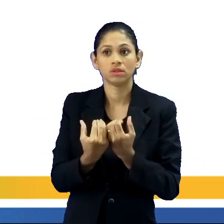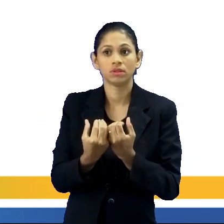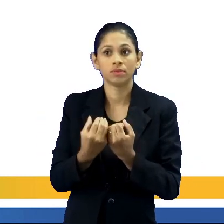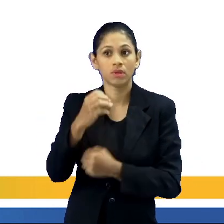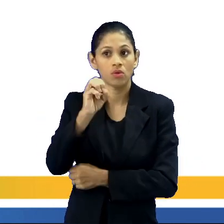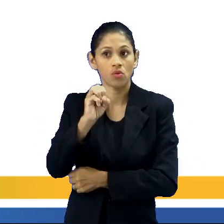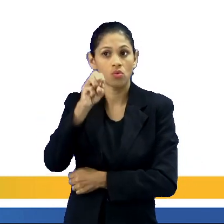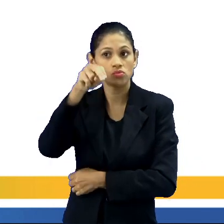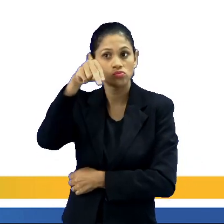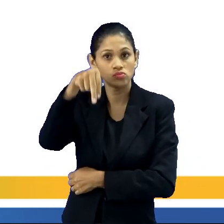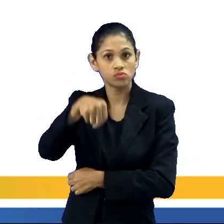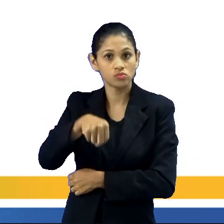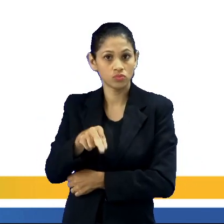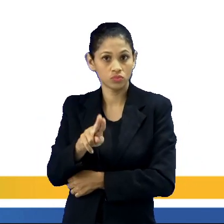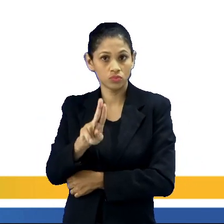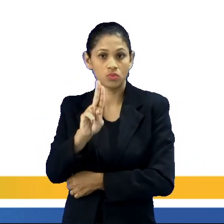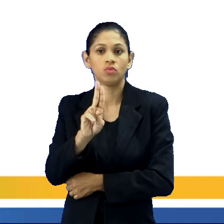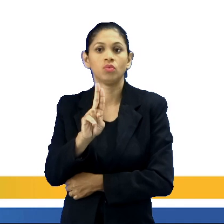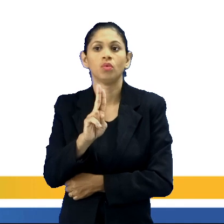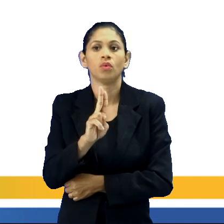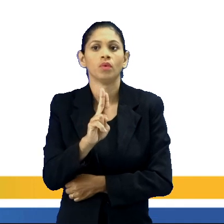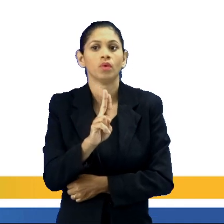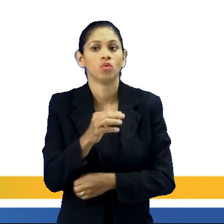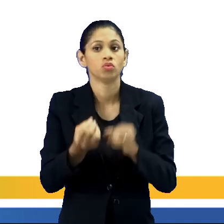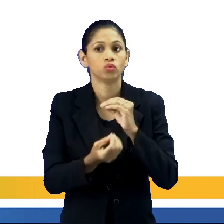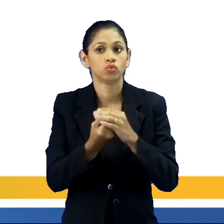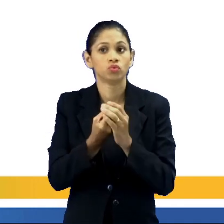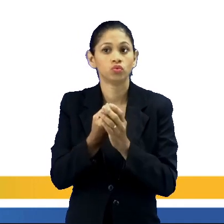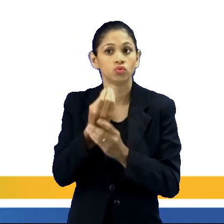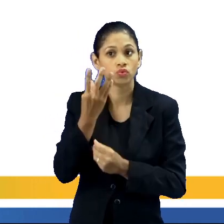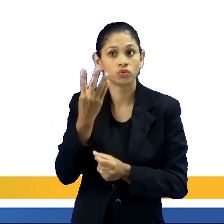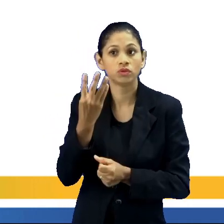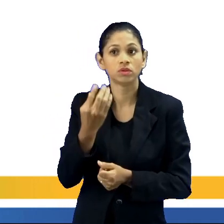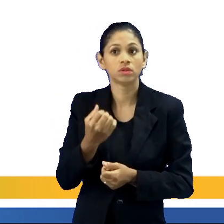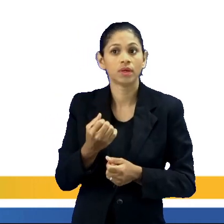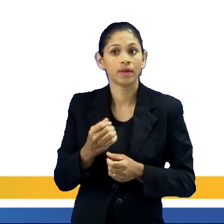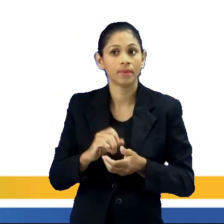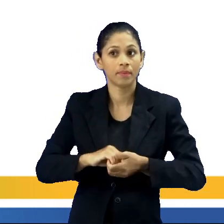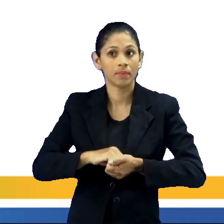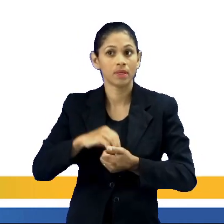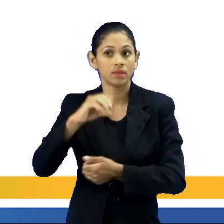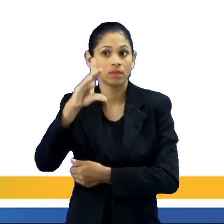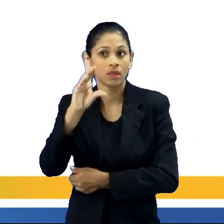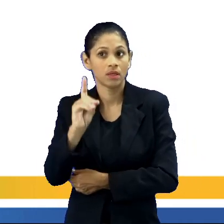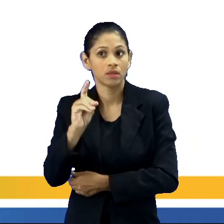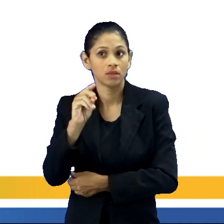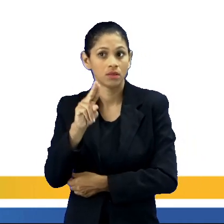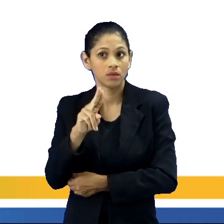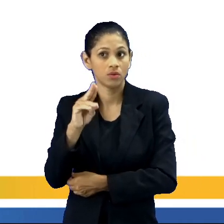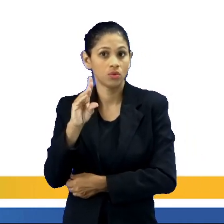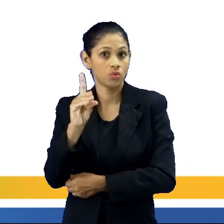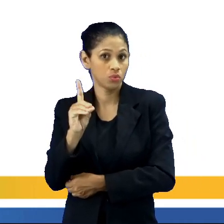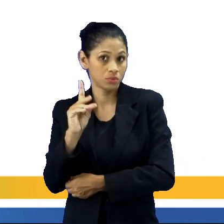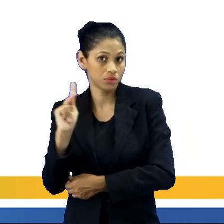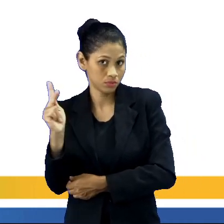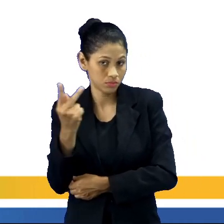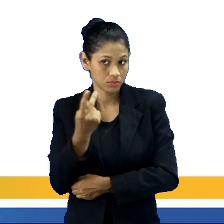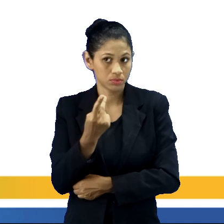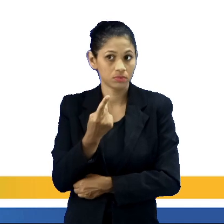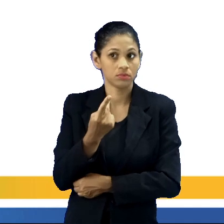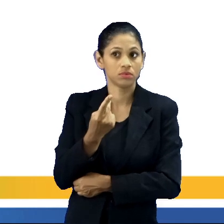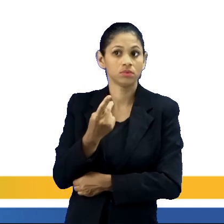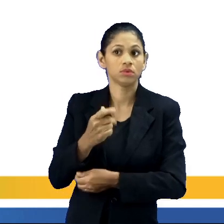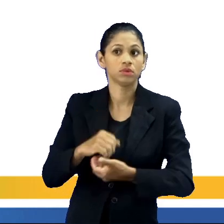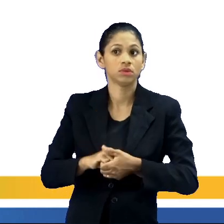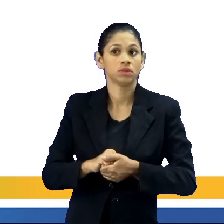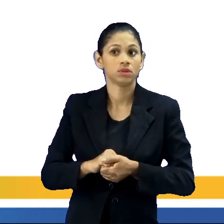1946. O surgimento da Declaração Universal de Direitos Humanos, que vocês estão visualizando essa